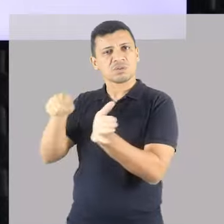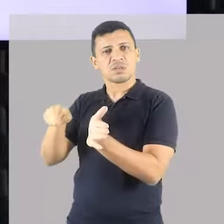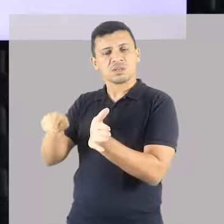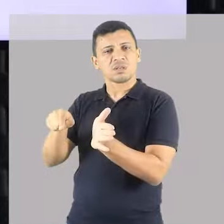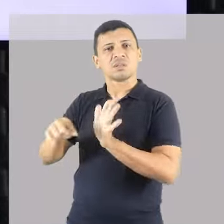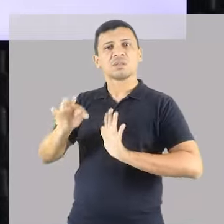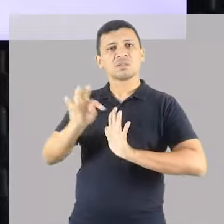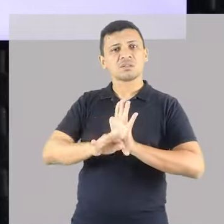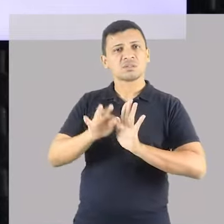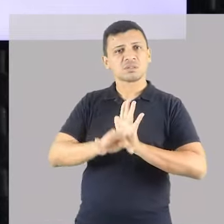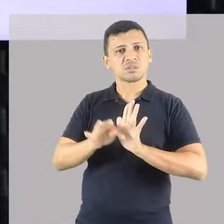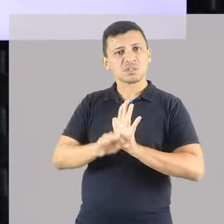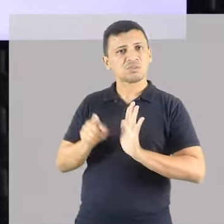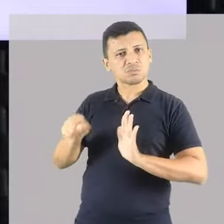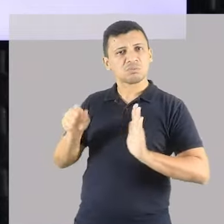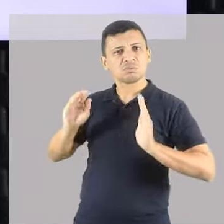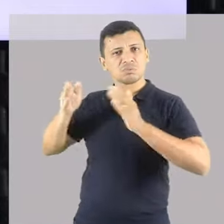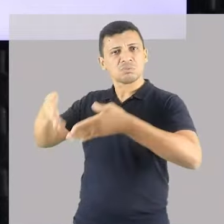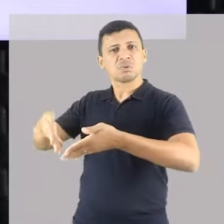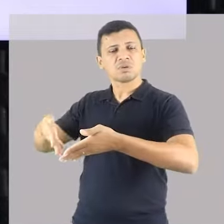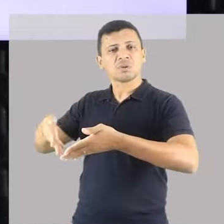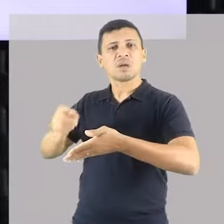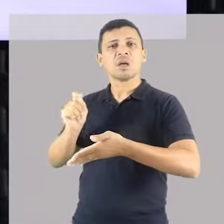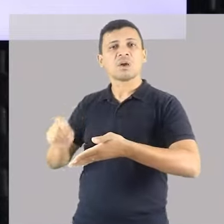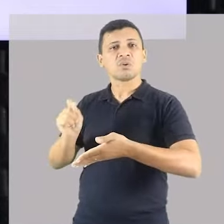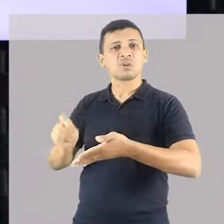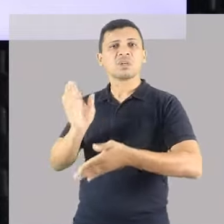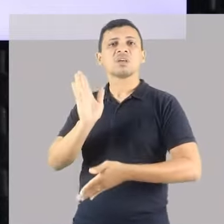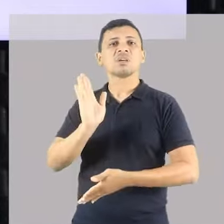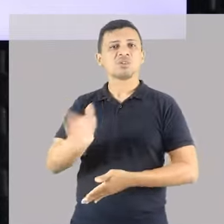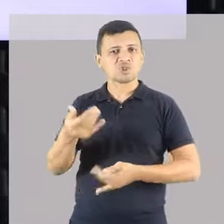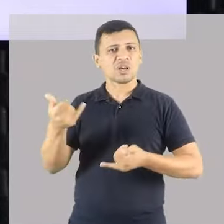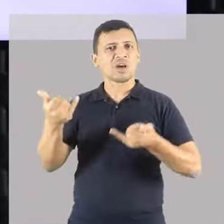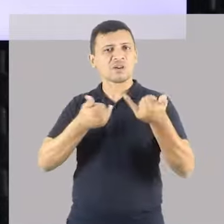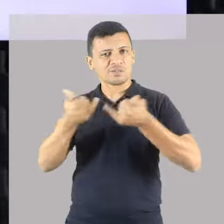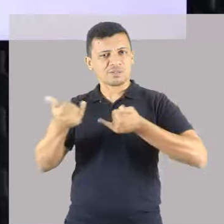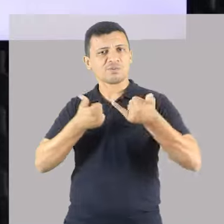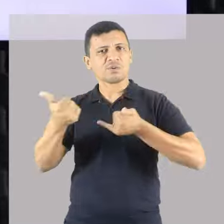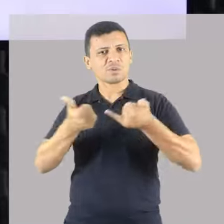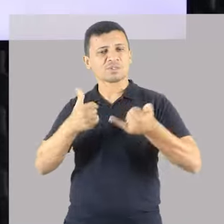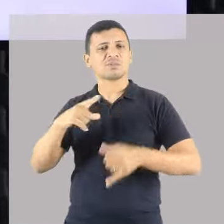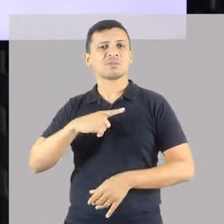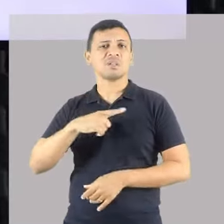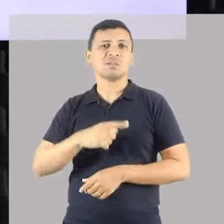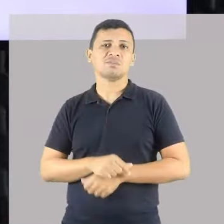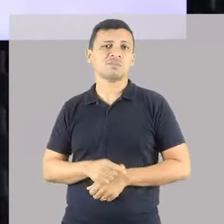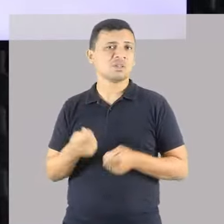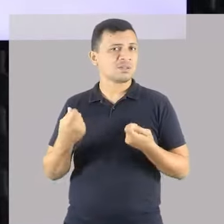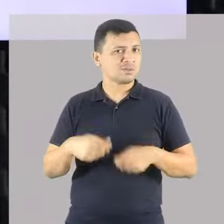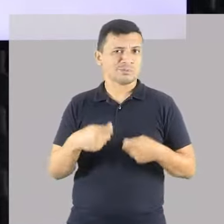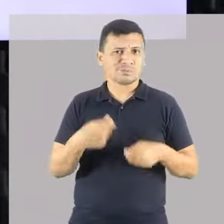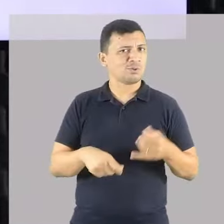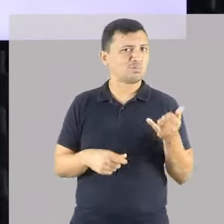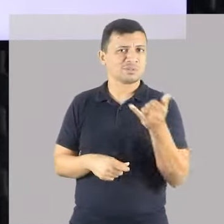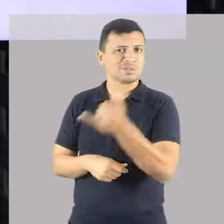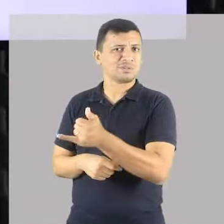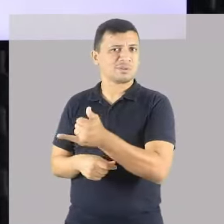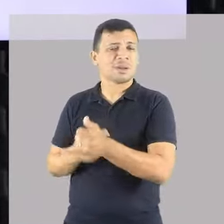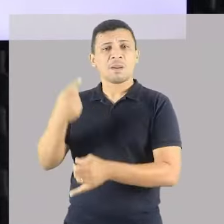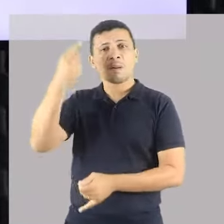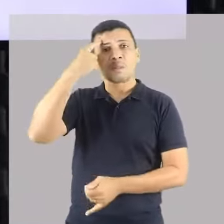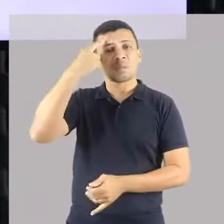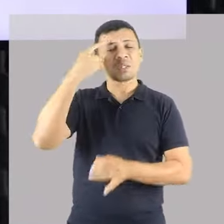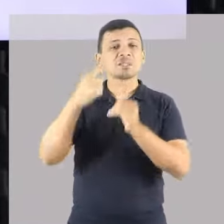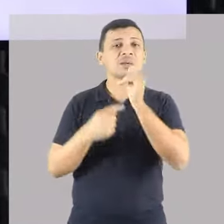texto vai eh estar direcionado é um público que já tem aquela informação e que ele não precisa dizer é só você pensar por